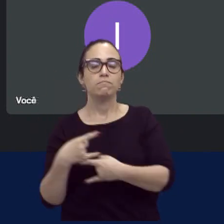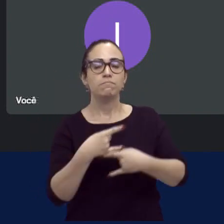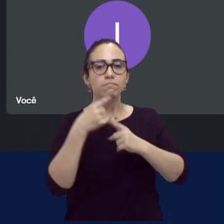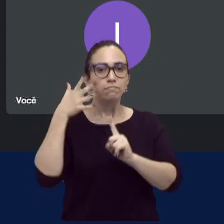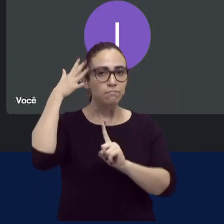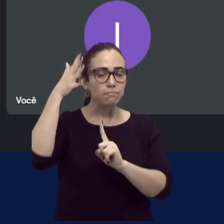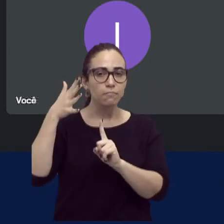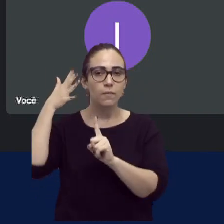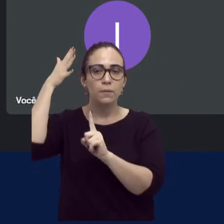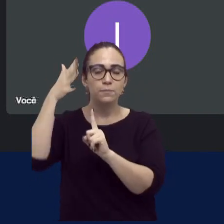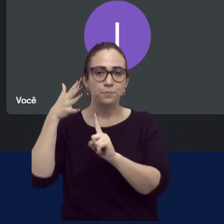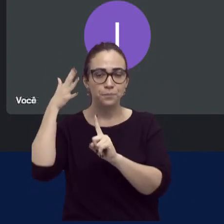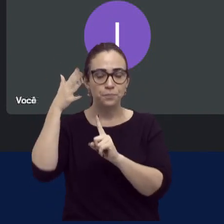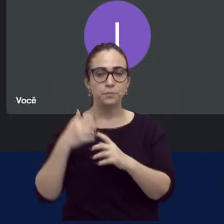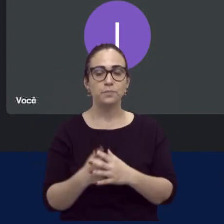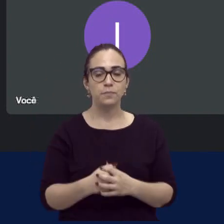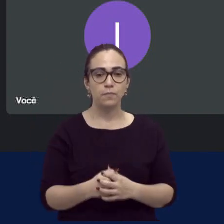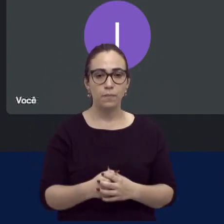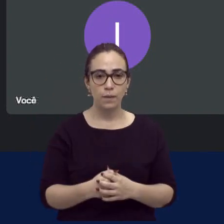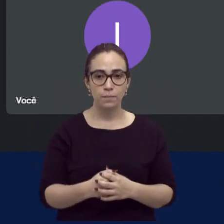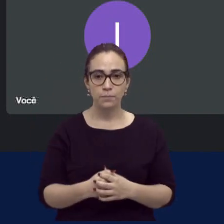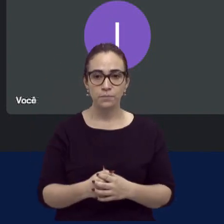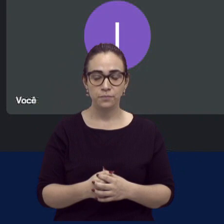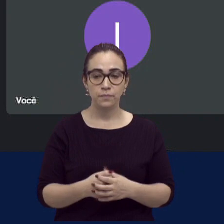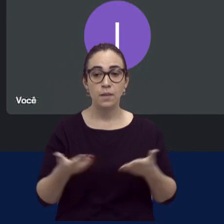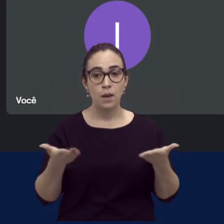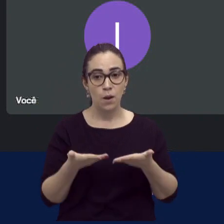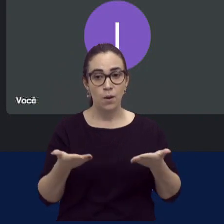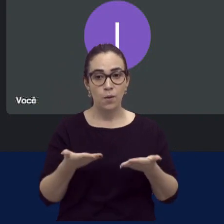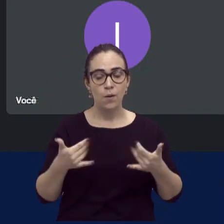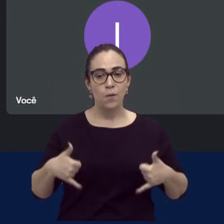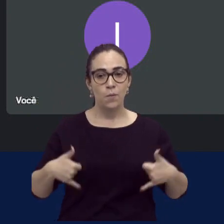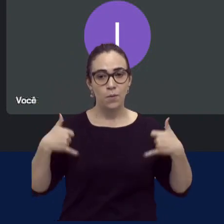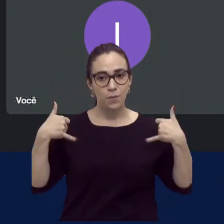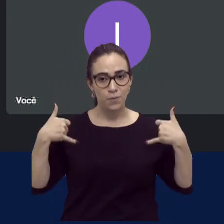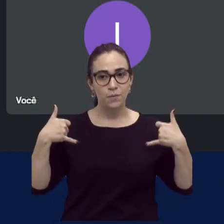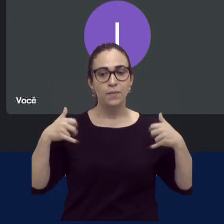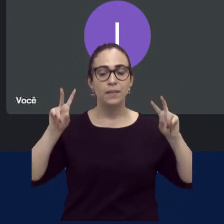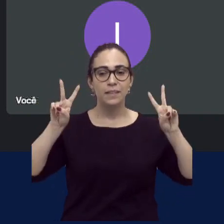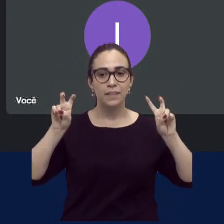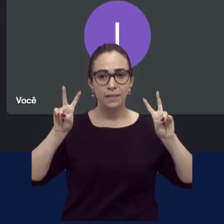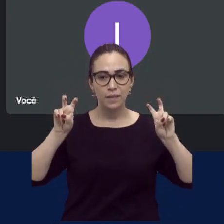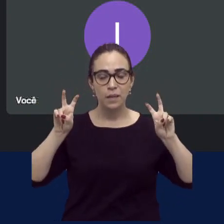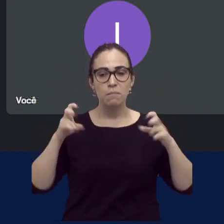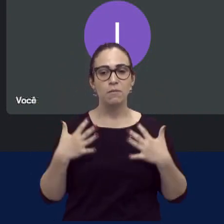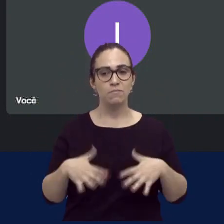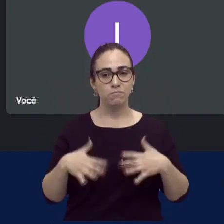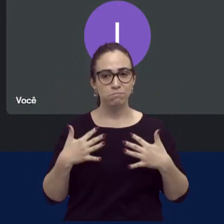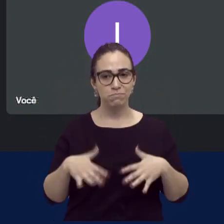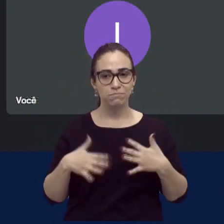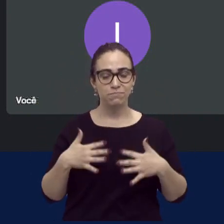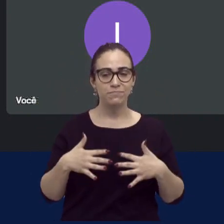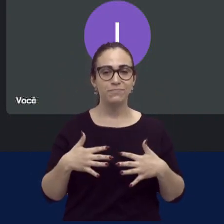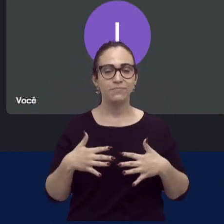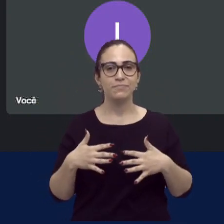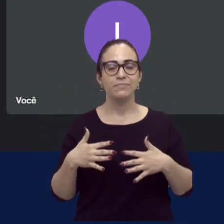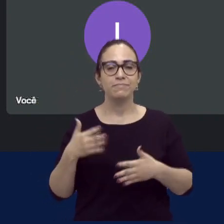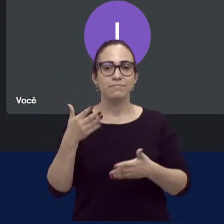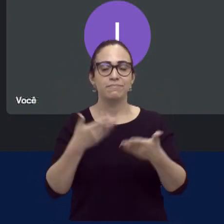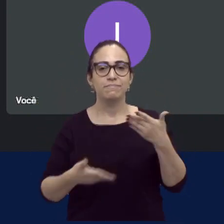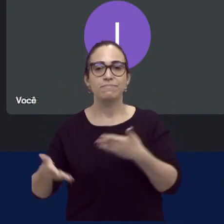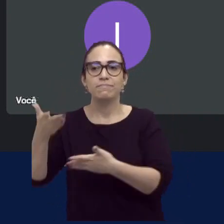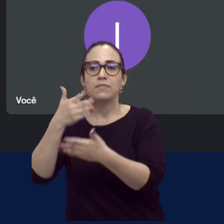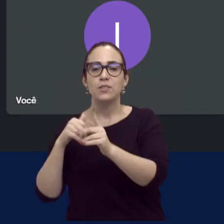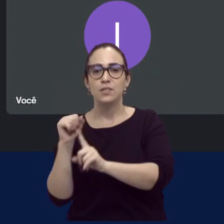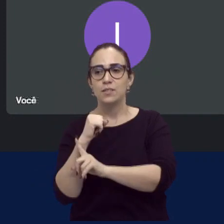ciclo de palestras online, que dessa vez, muito orgulhosamente, traz um tema que tem tudo a ver com a interação entre